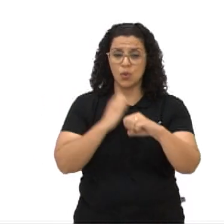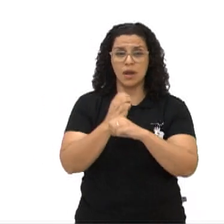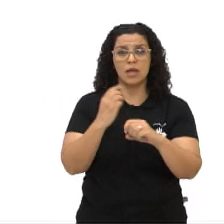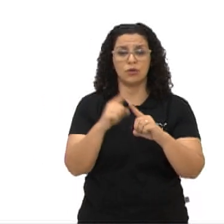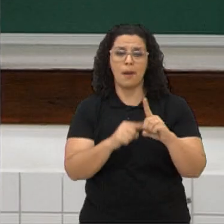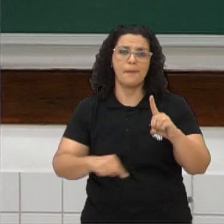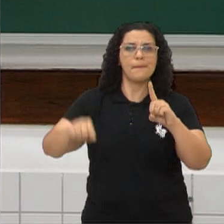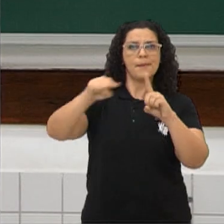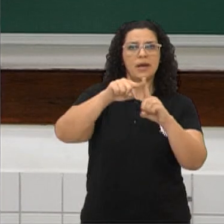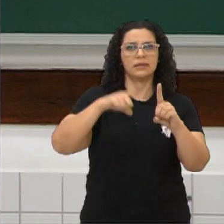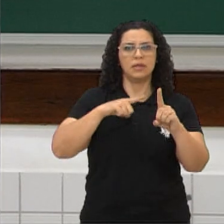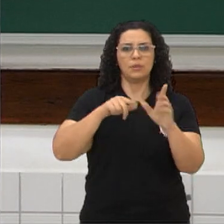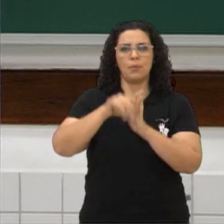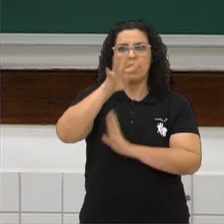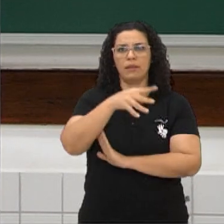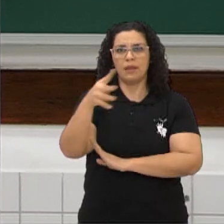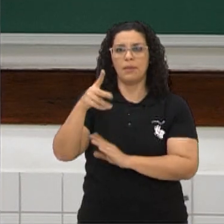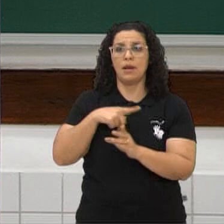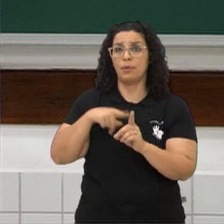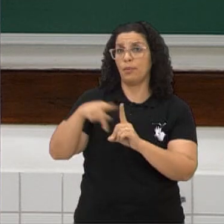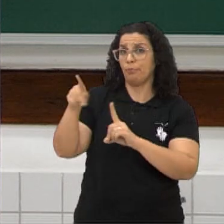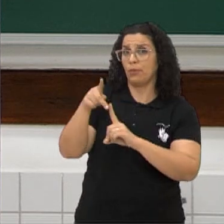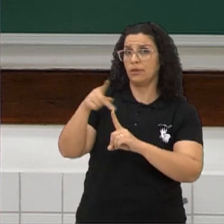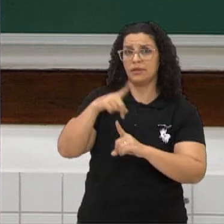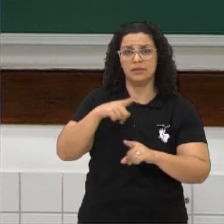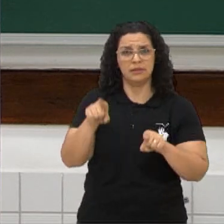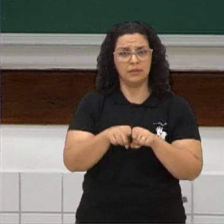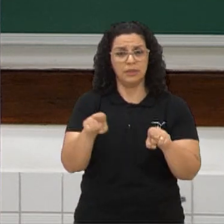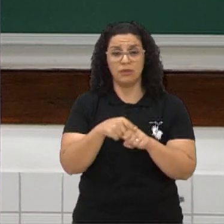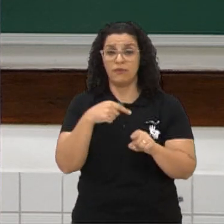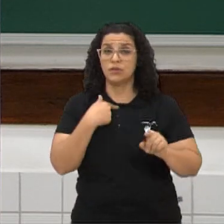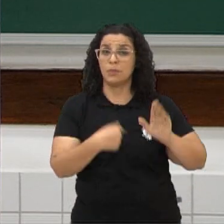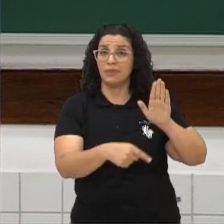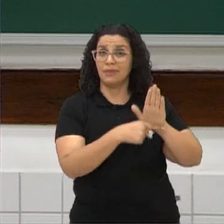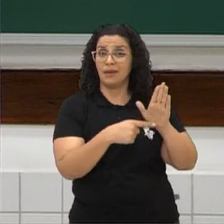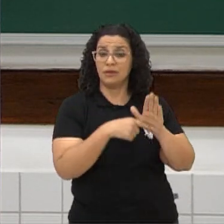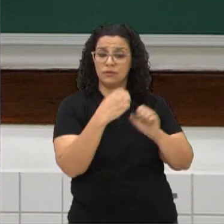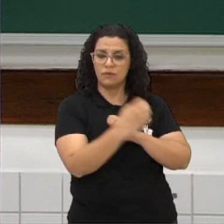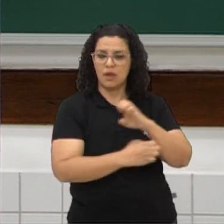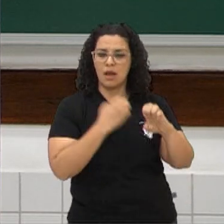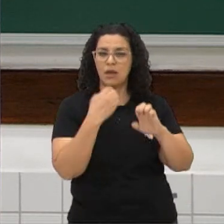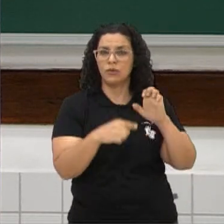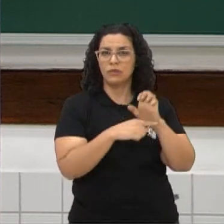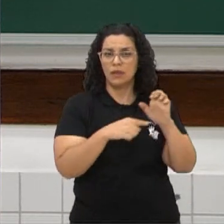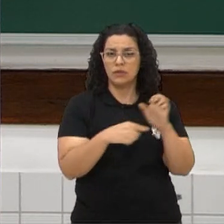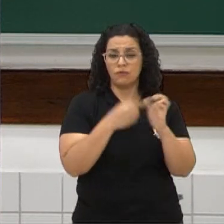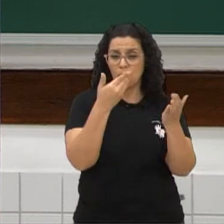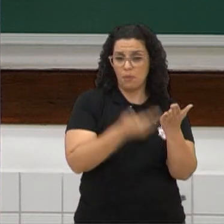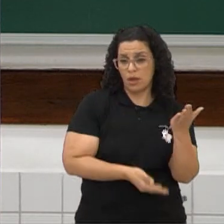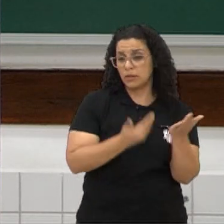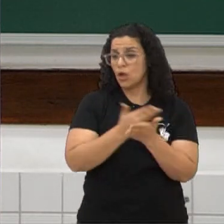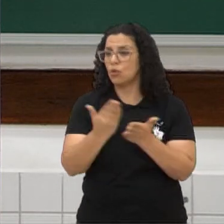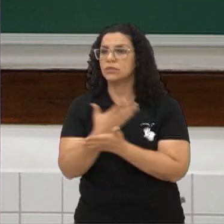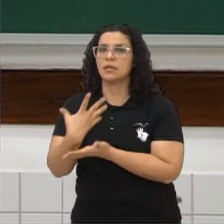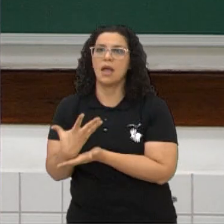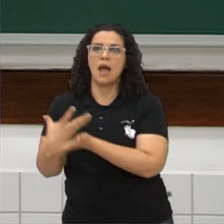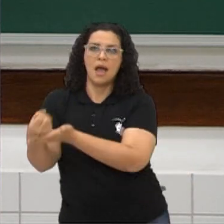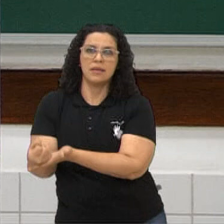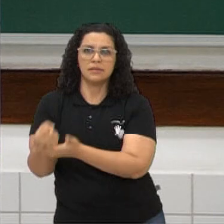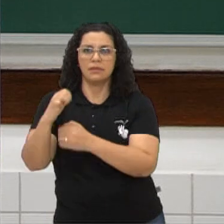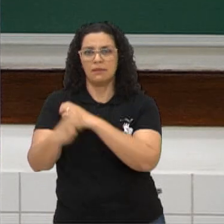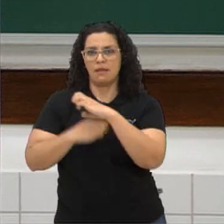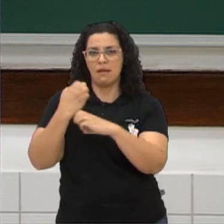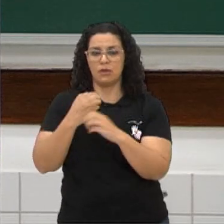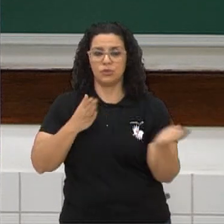dos potenciais. Lembrando que a gente está falando aqui sobre eletronegatividade, Os que têm tendência a perder e o que a receber no processo